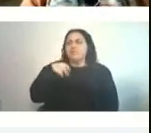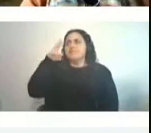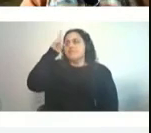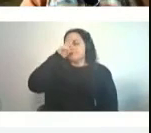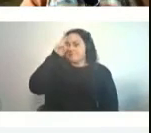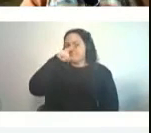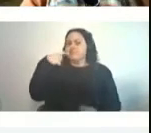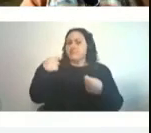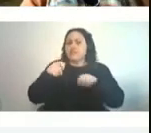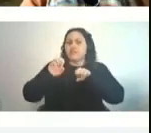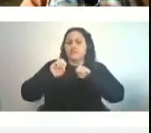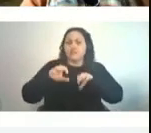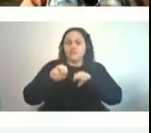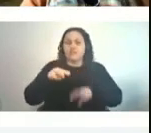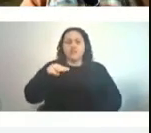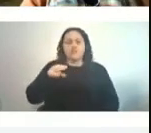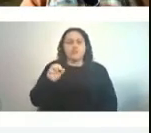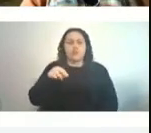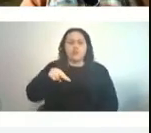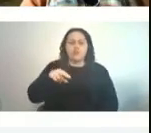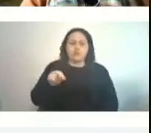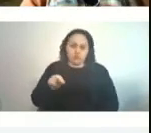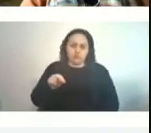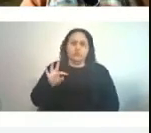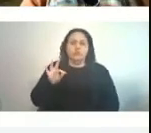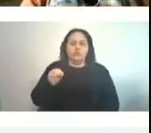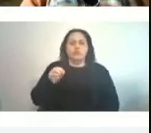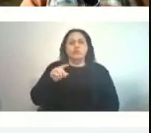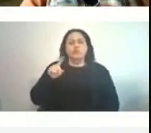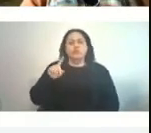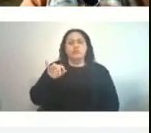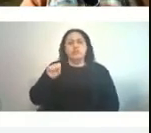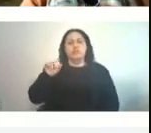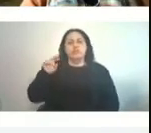educação Montessoriana para adultos também.